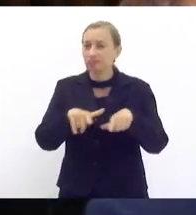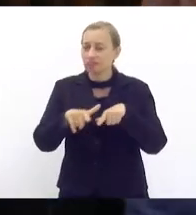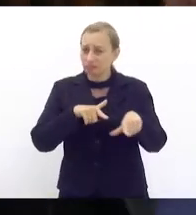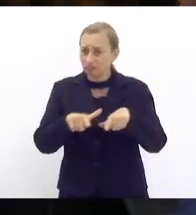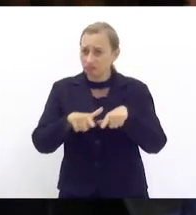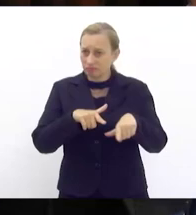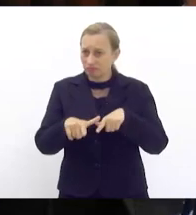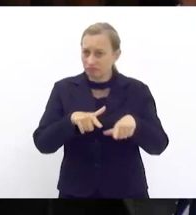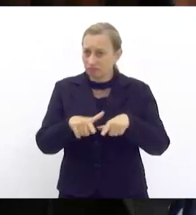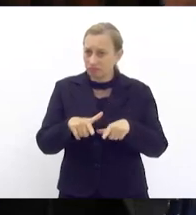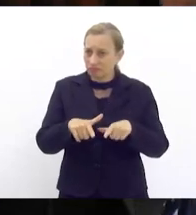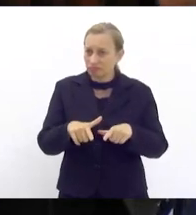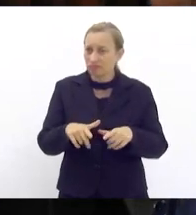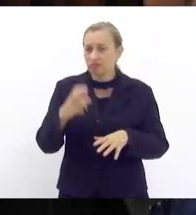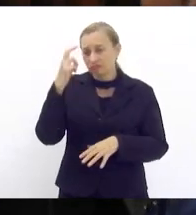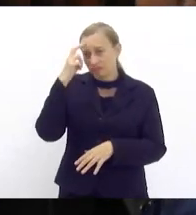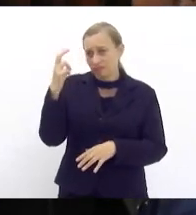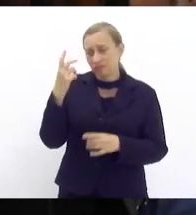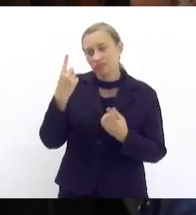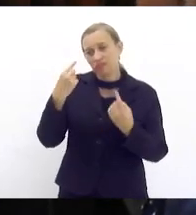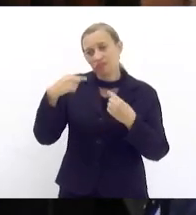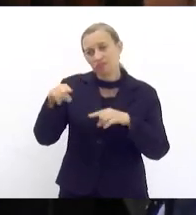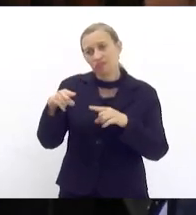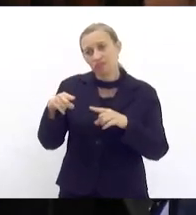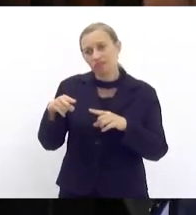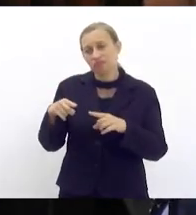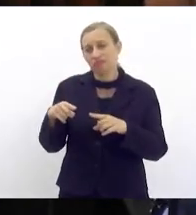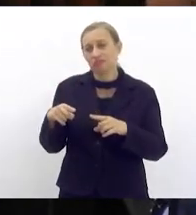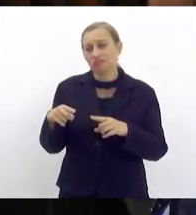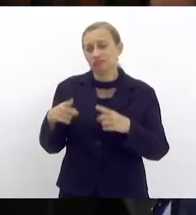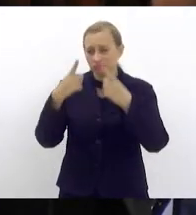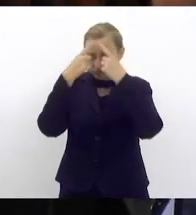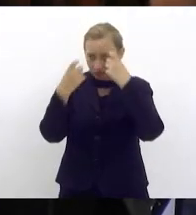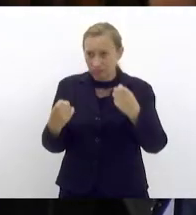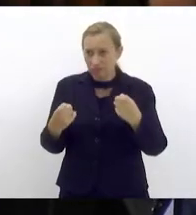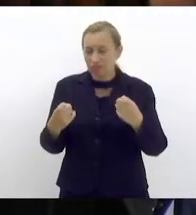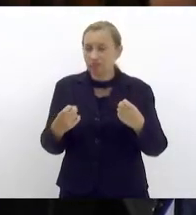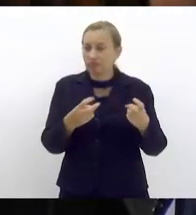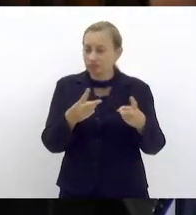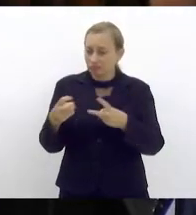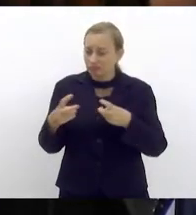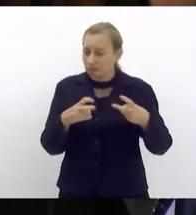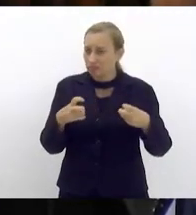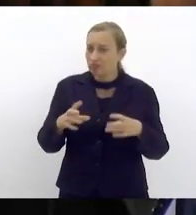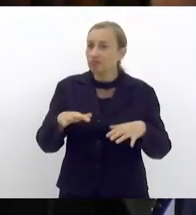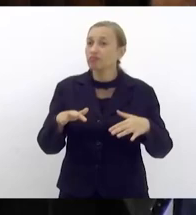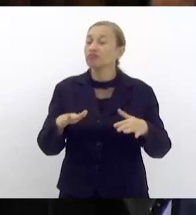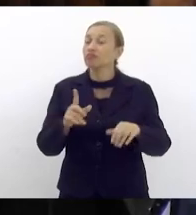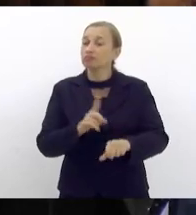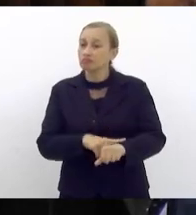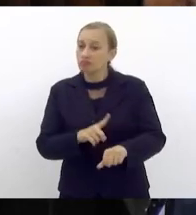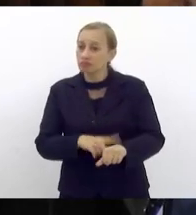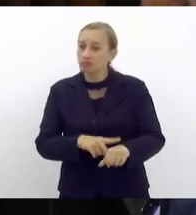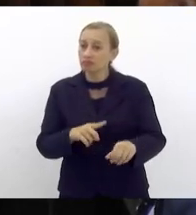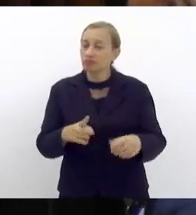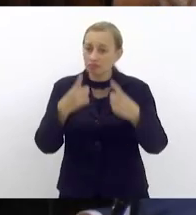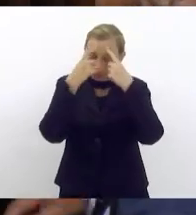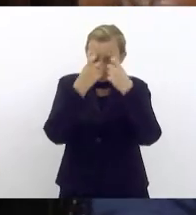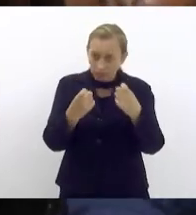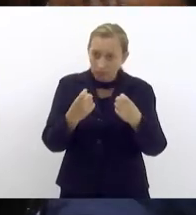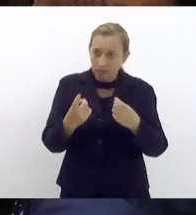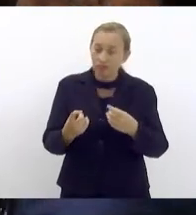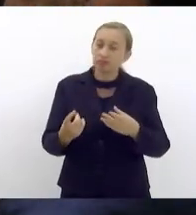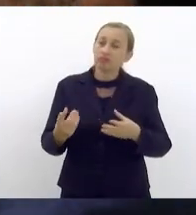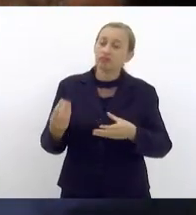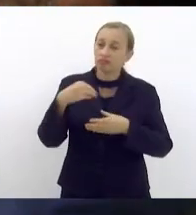inibição da cultura da violência e na percepção dos sinais de quando a violência já tá se desenhando dentro